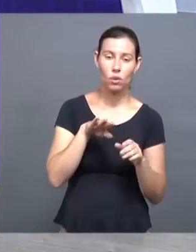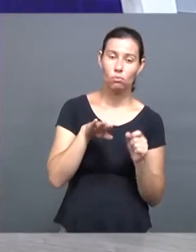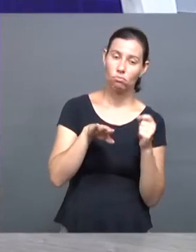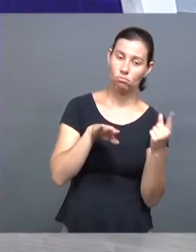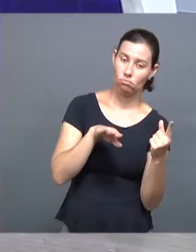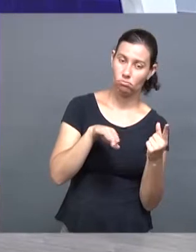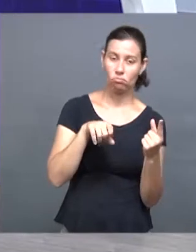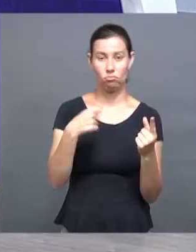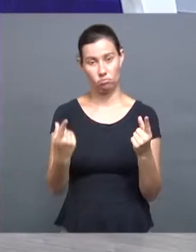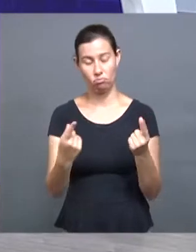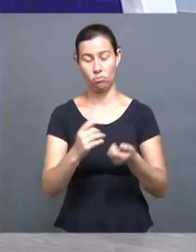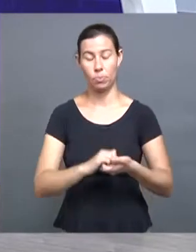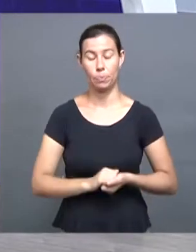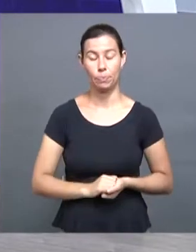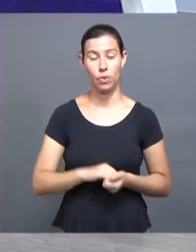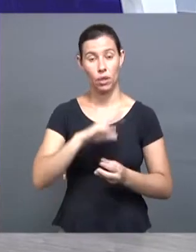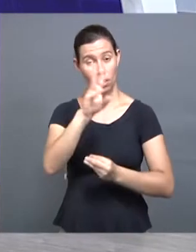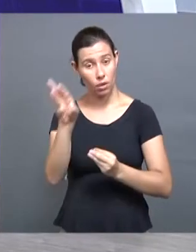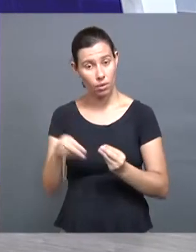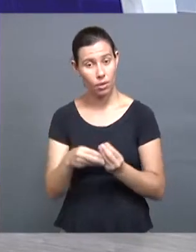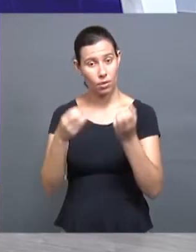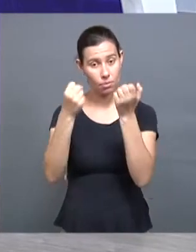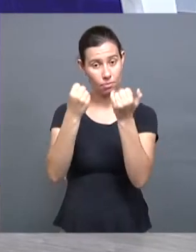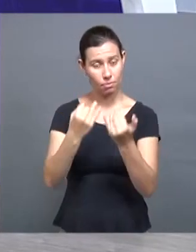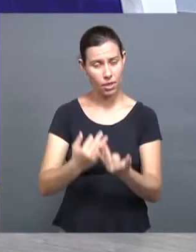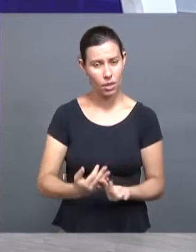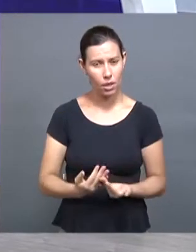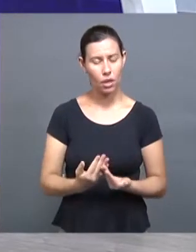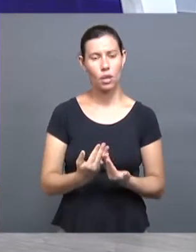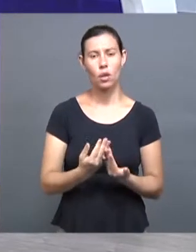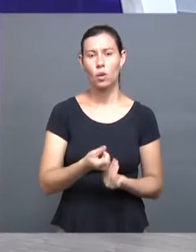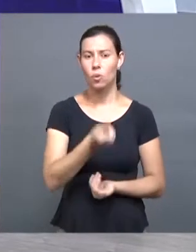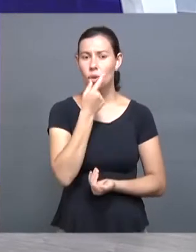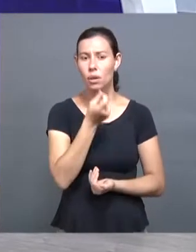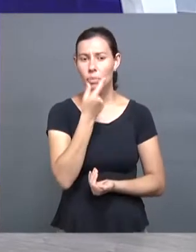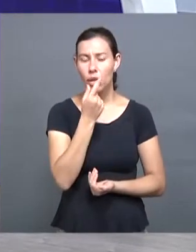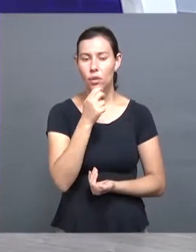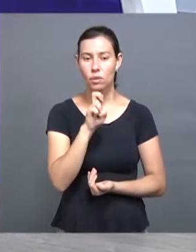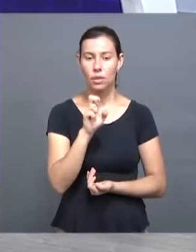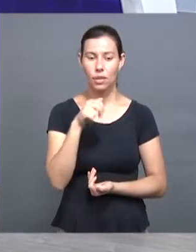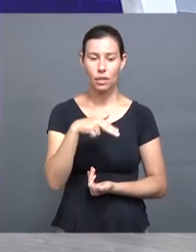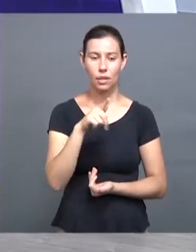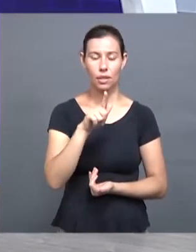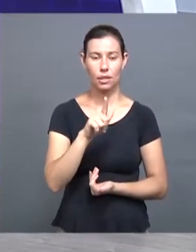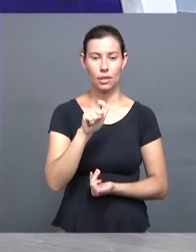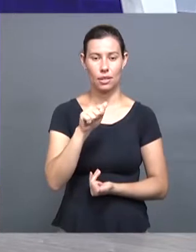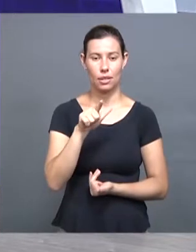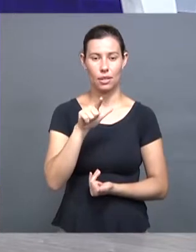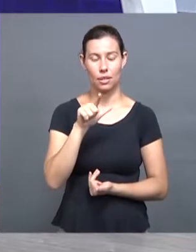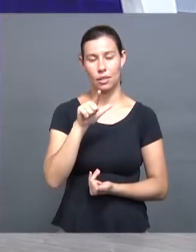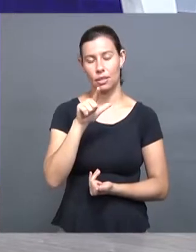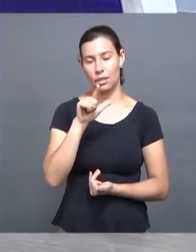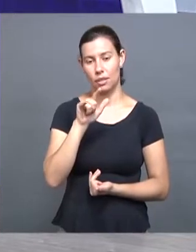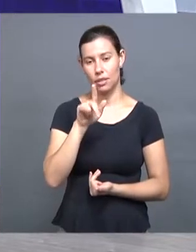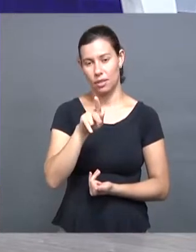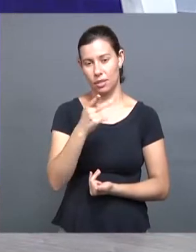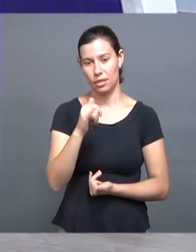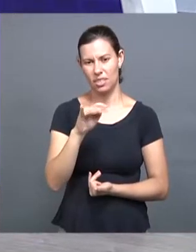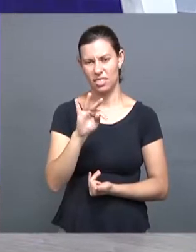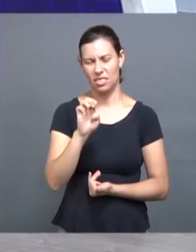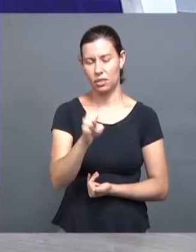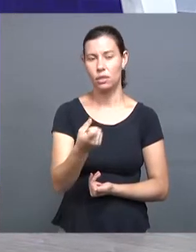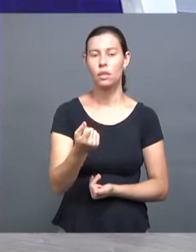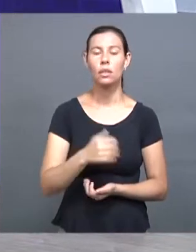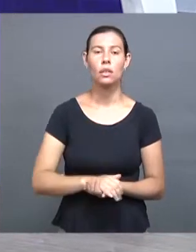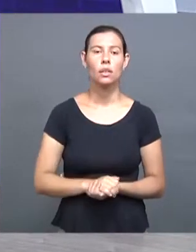para complementar, essa questão do Engalid, por que ele ainda não tem no Brasil, doutor? Tempo de aprovação. A questão